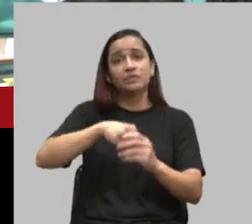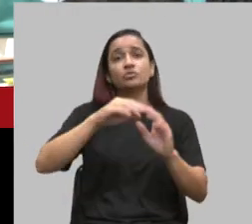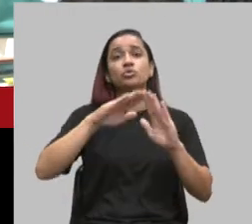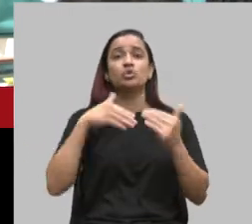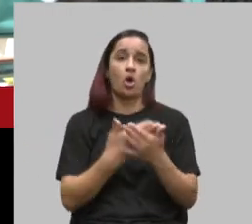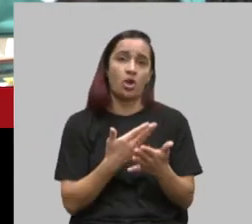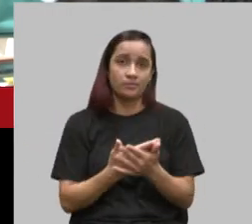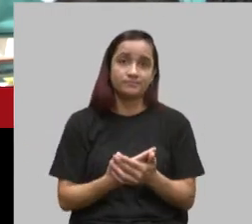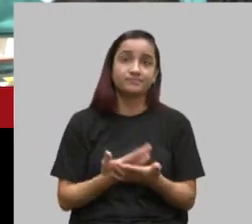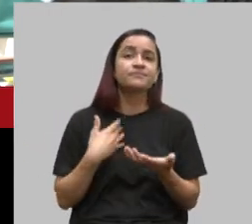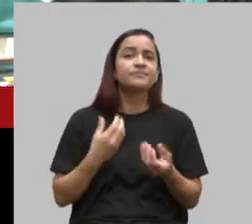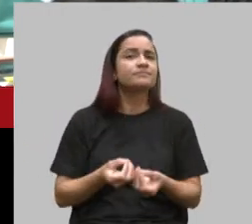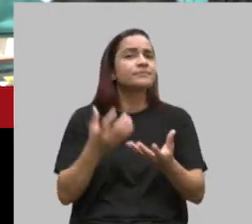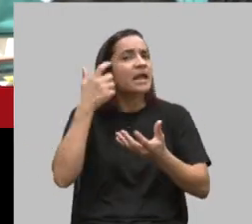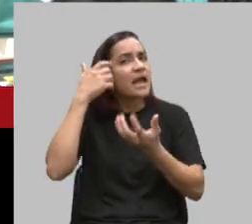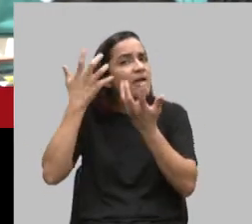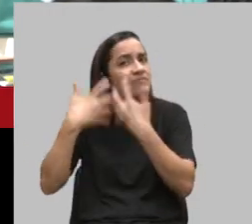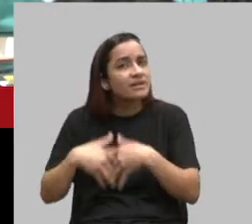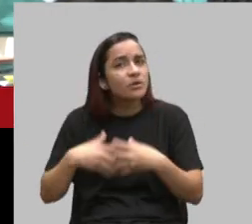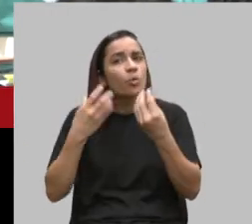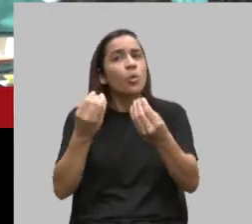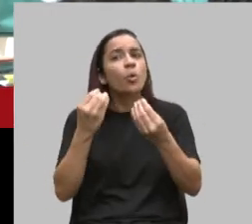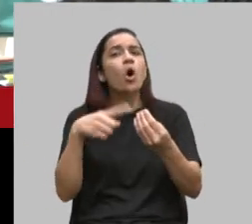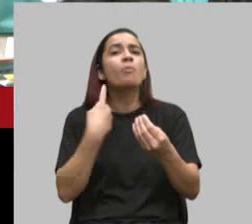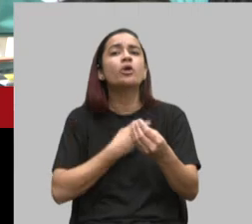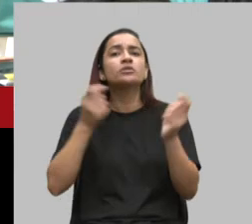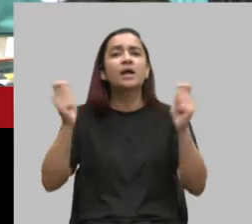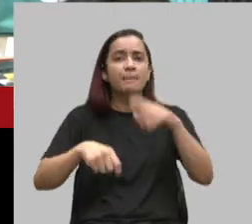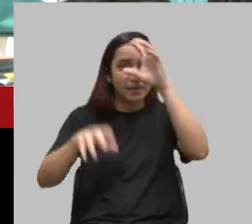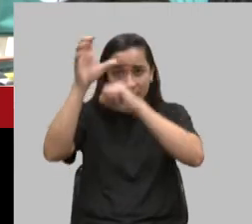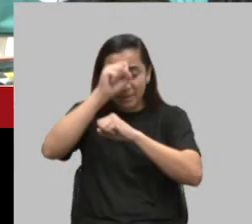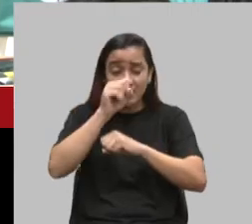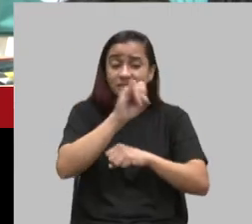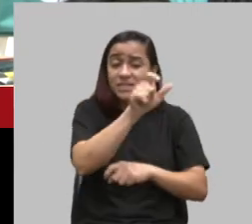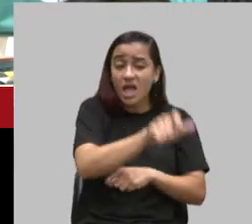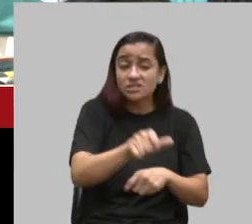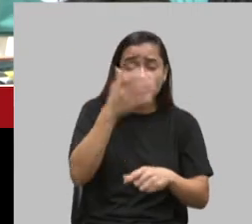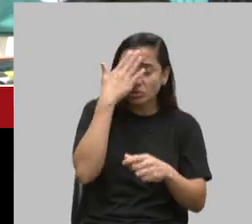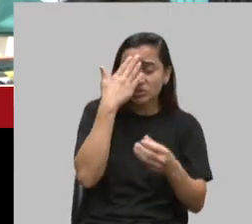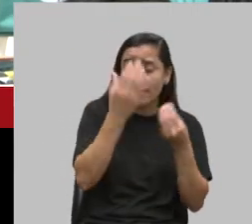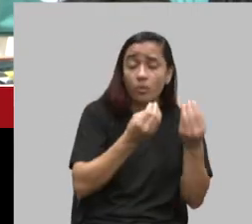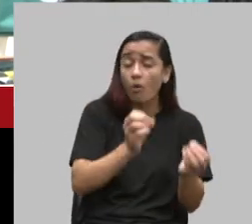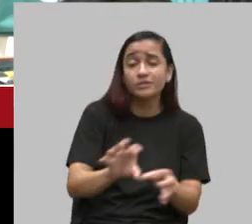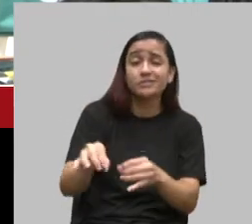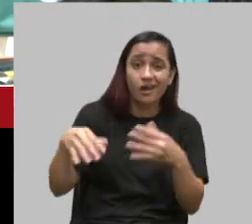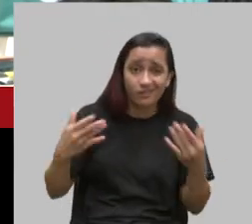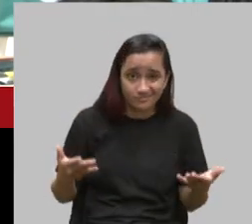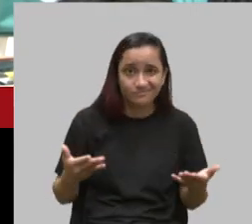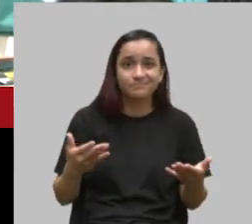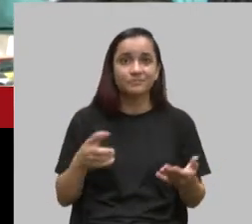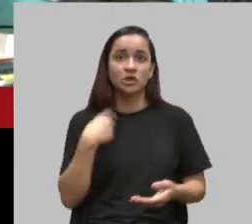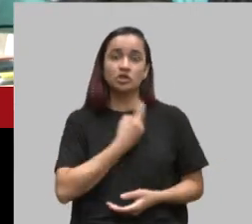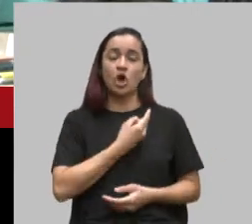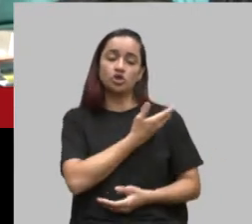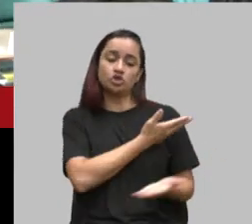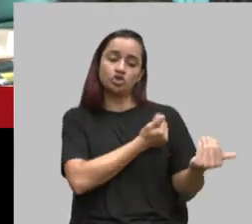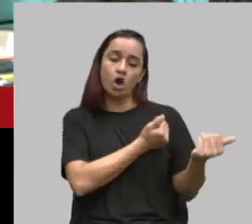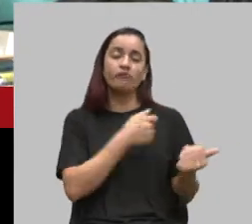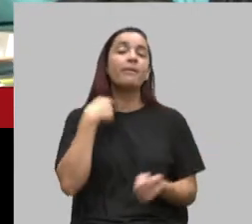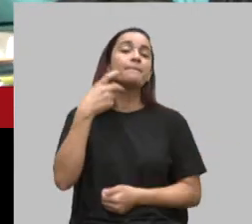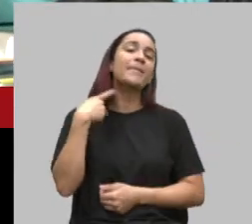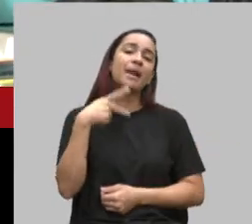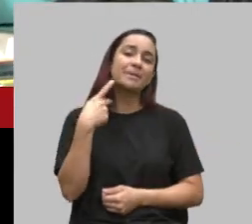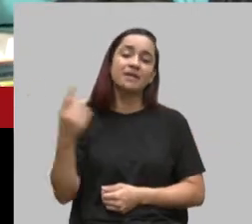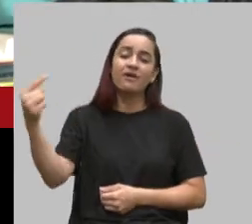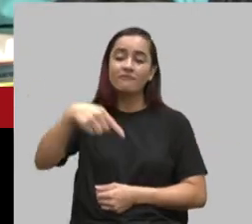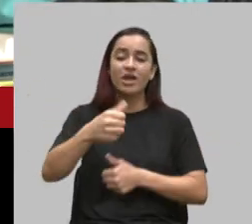reflexão como que a gente vai aprender com quem não sabe ensinar então nós como jovens parlamentares nós que estamos aqui para lutar pelos nossos